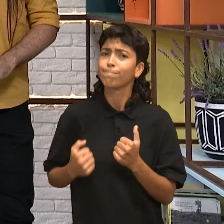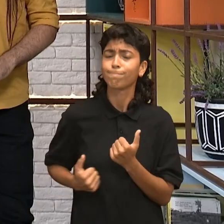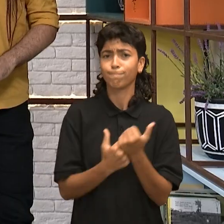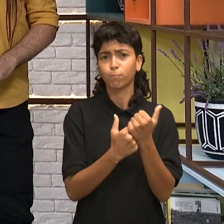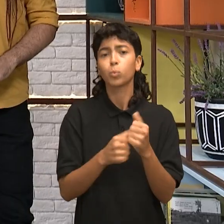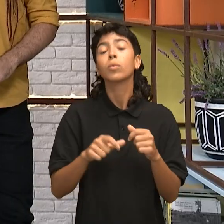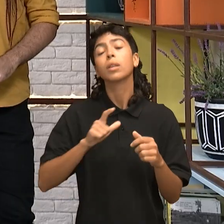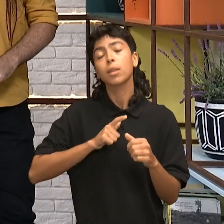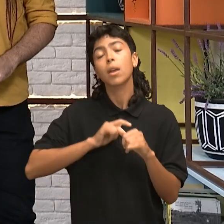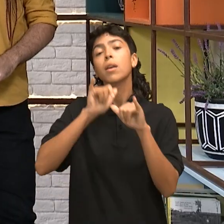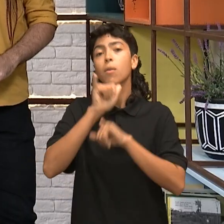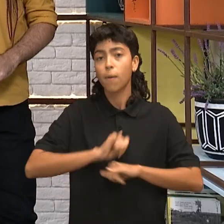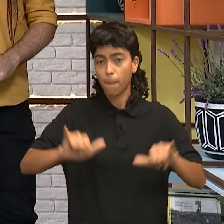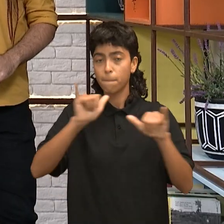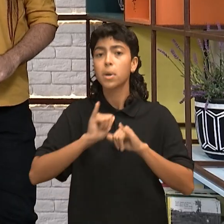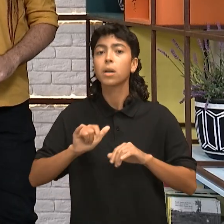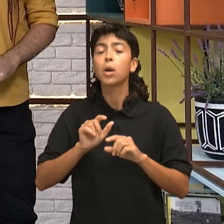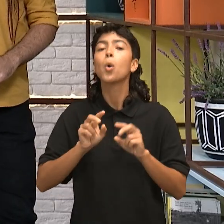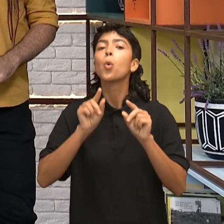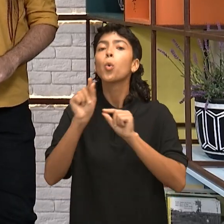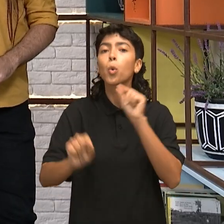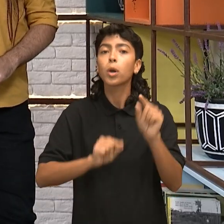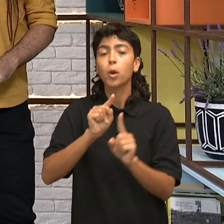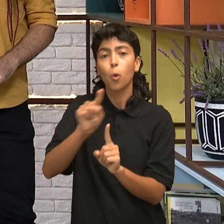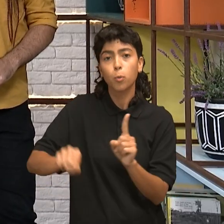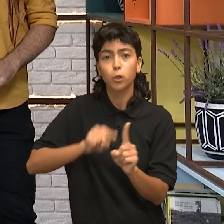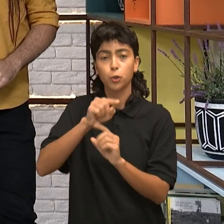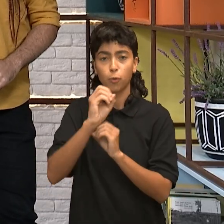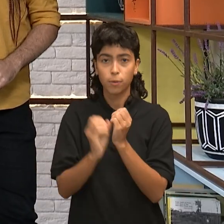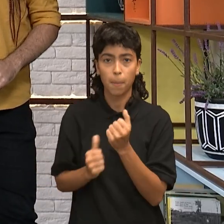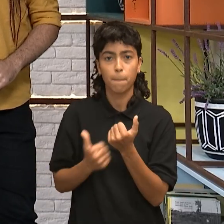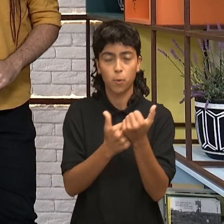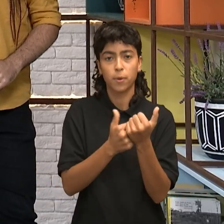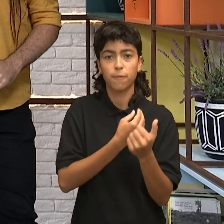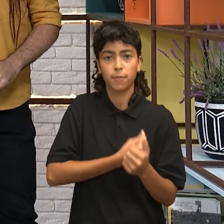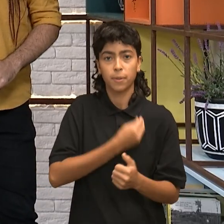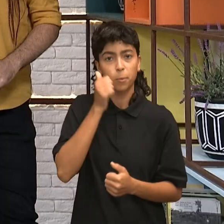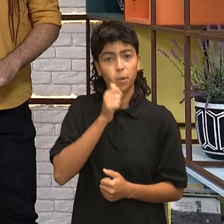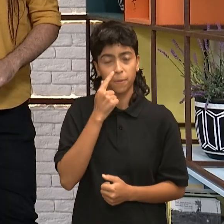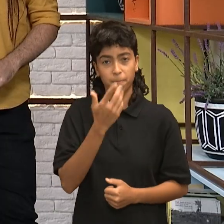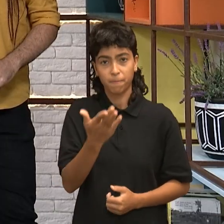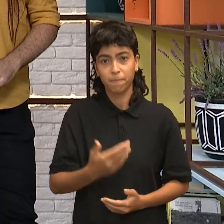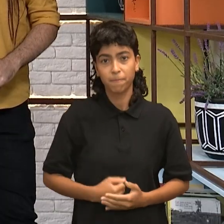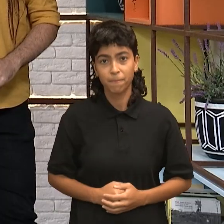implementada a campanha UFG pela Vida de Todas. Confira.